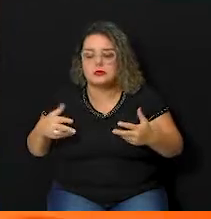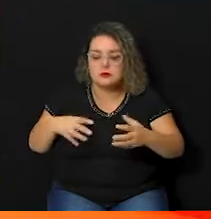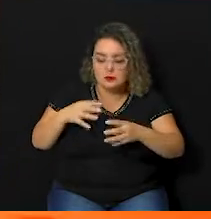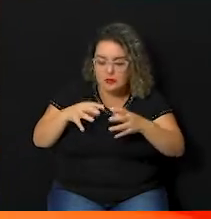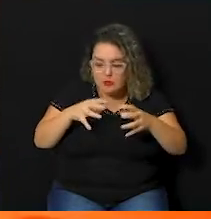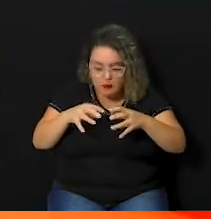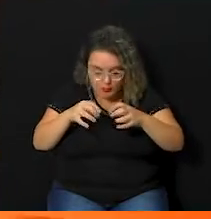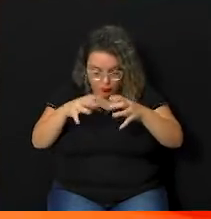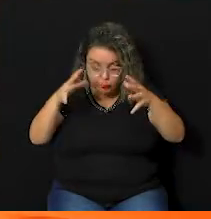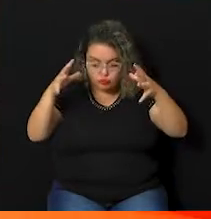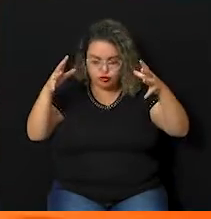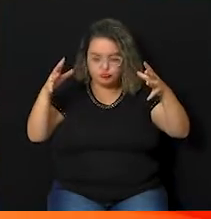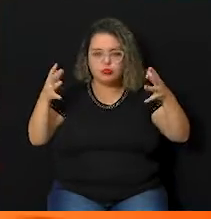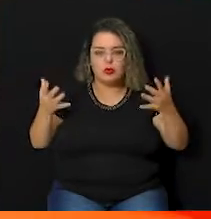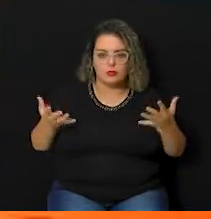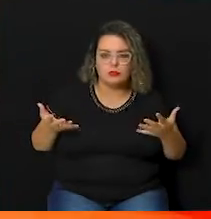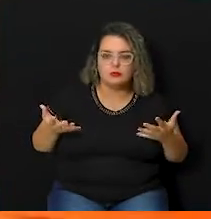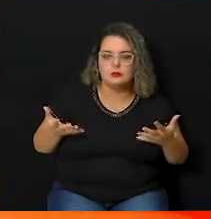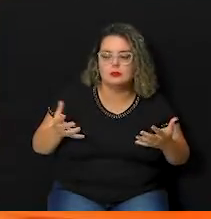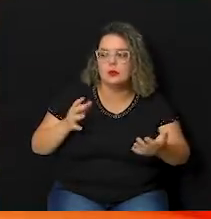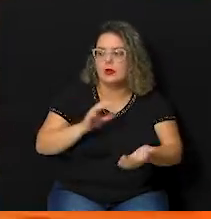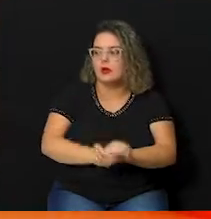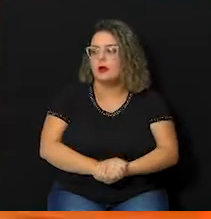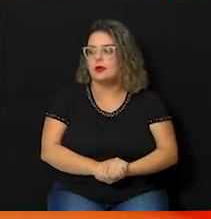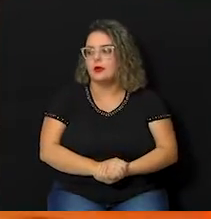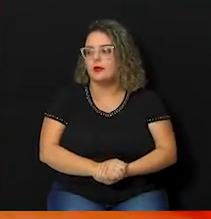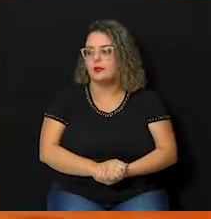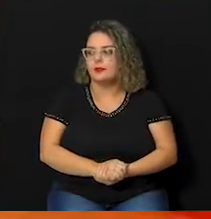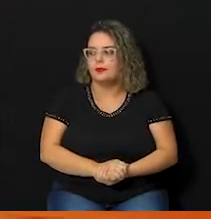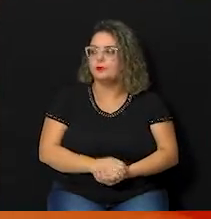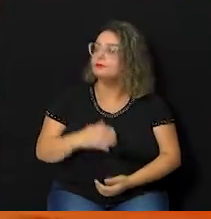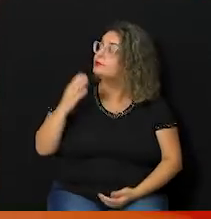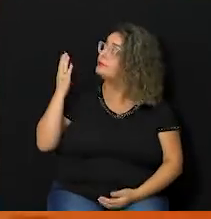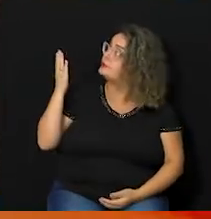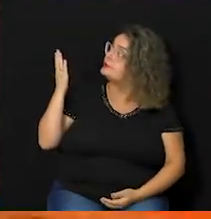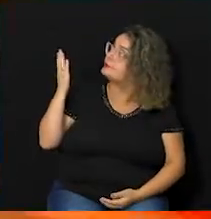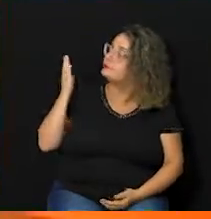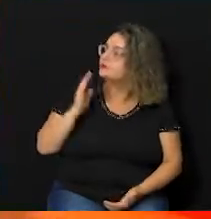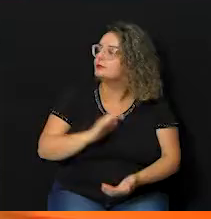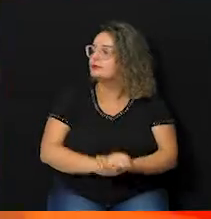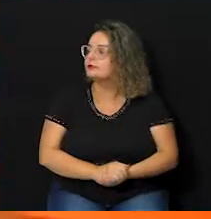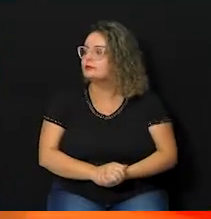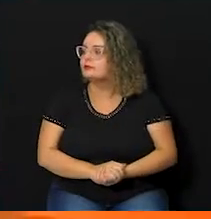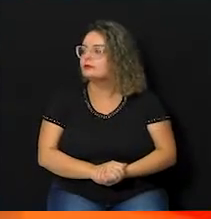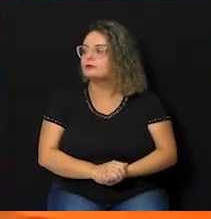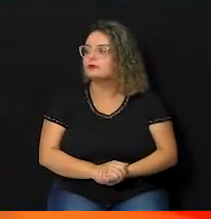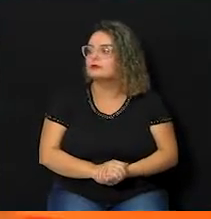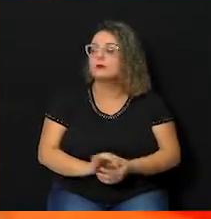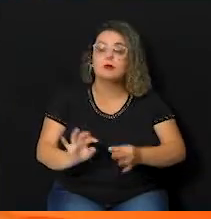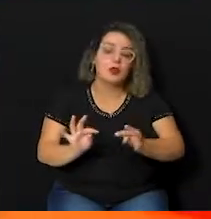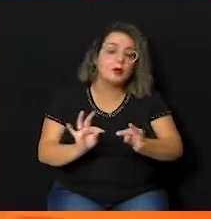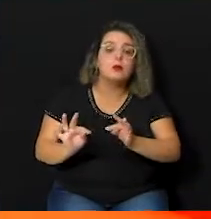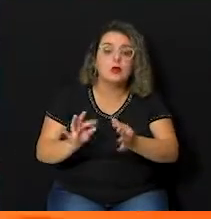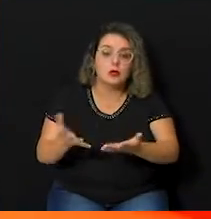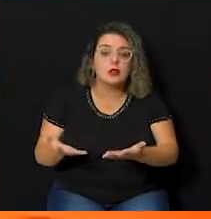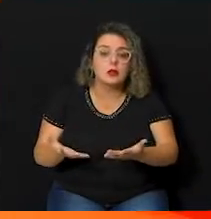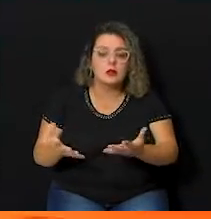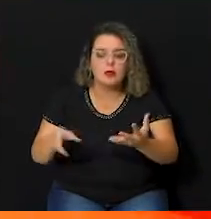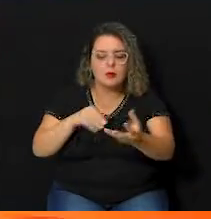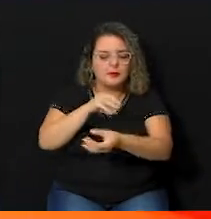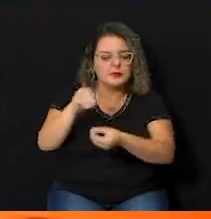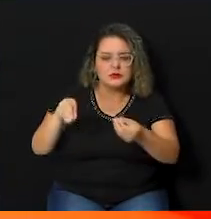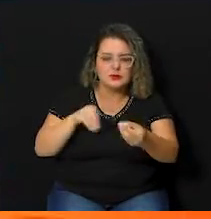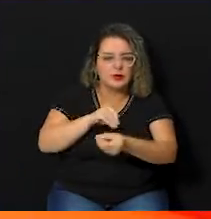eu peguei as coisas que eu gostava na infância, tipo He-Man, Caverna do Dragão, e botei um toque tecnológico. Então é aquele mundo misturado